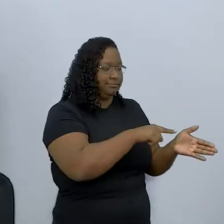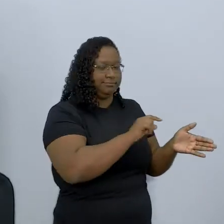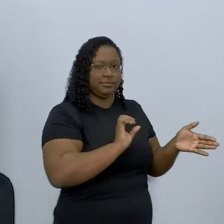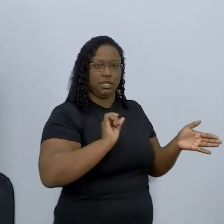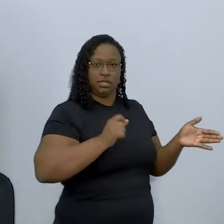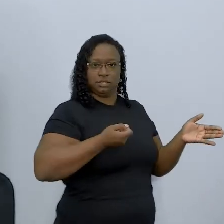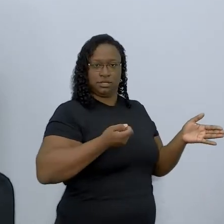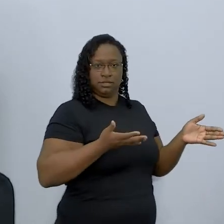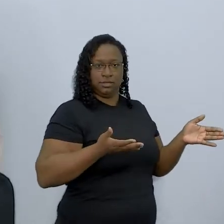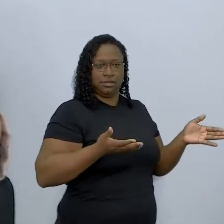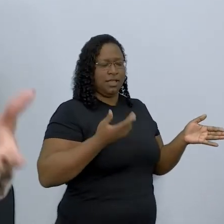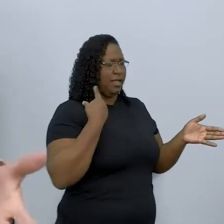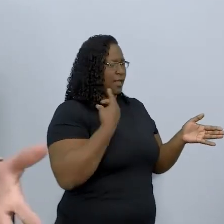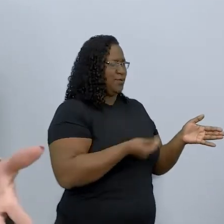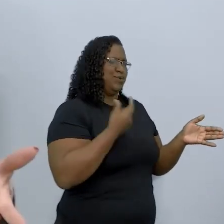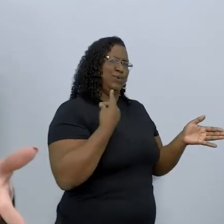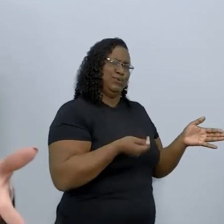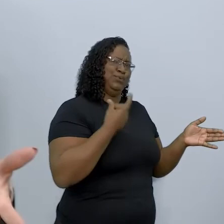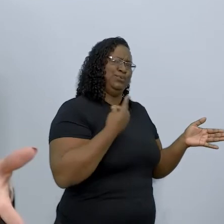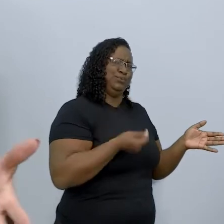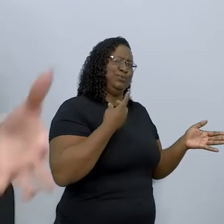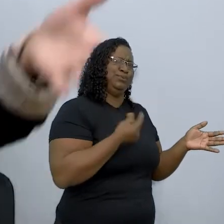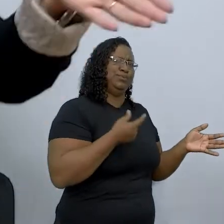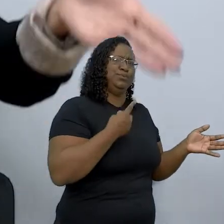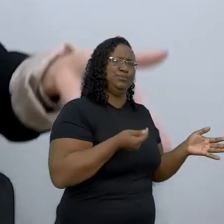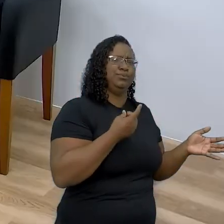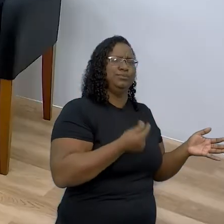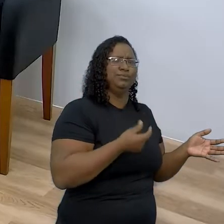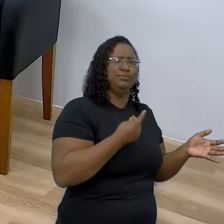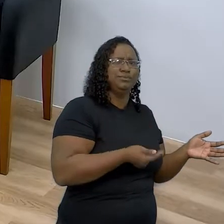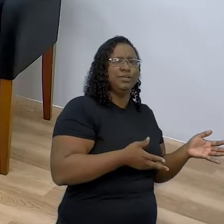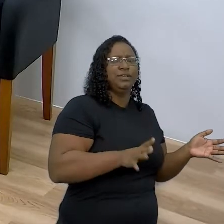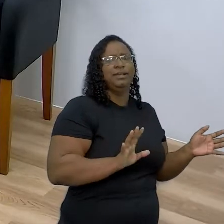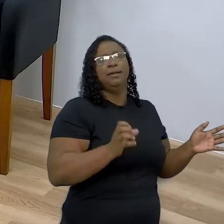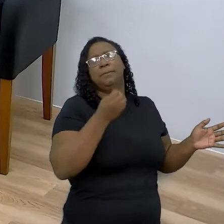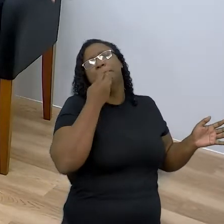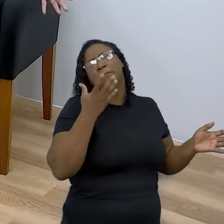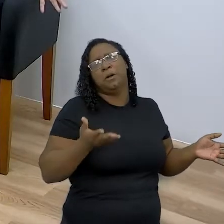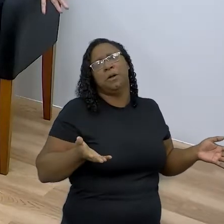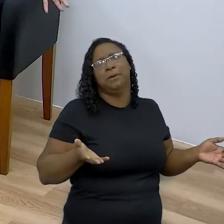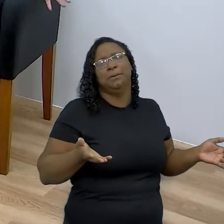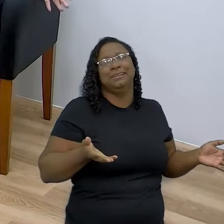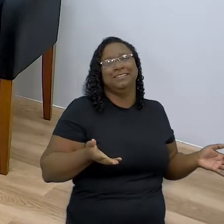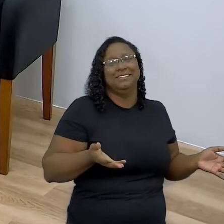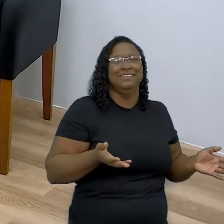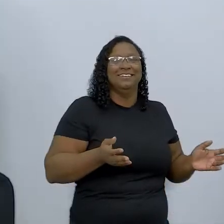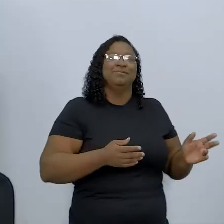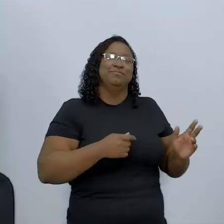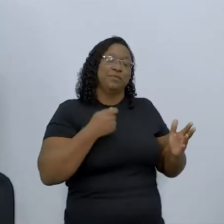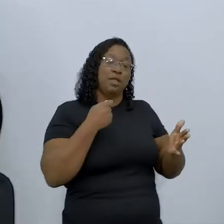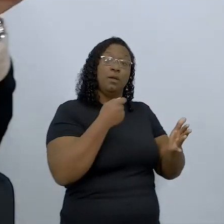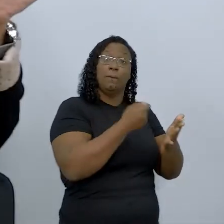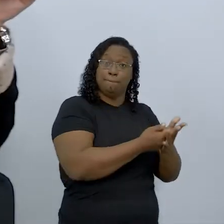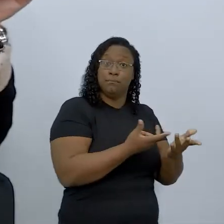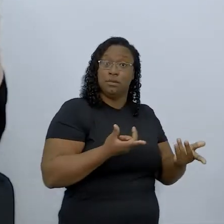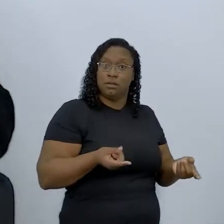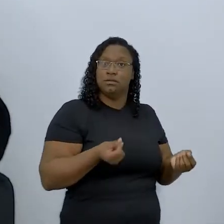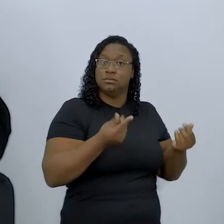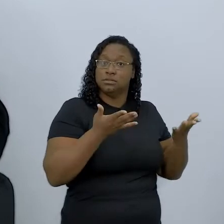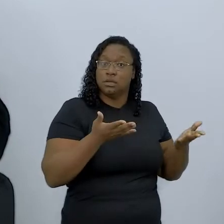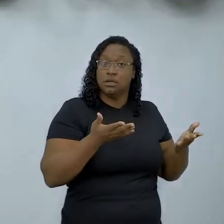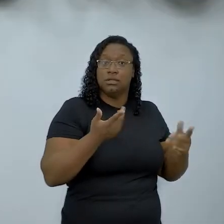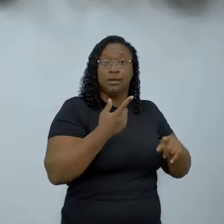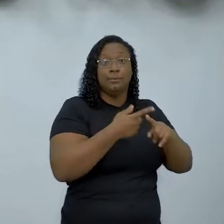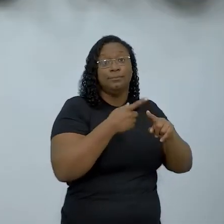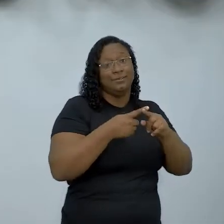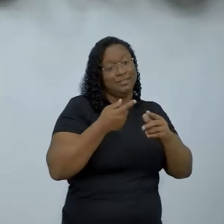durável, e que você vai ficar anos com ele, vale a pena você investir, economizar um pouco mais, comprar um pouco mais caro, porque no final das contas você vai valer